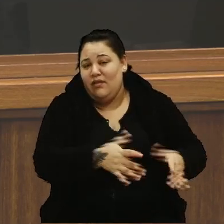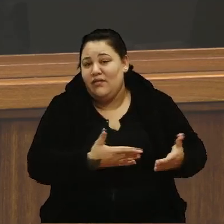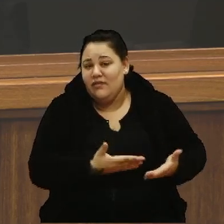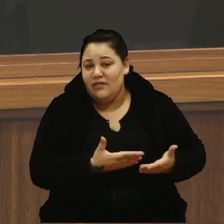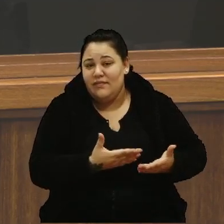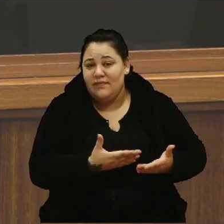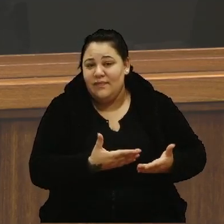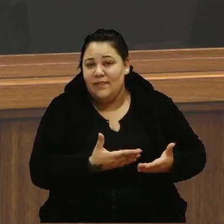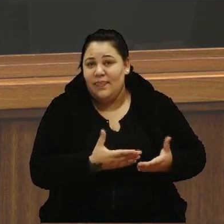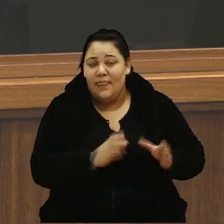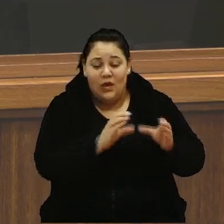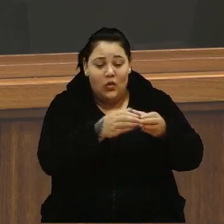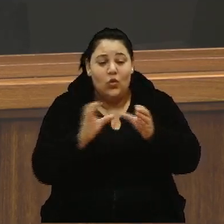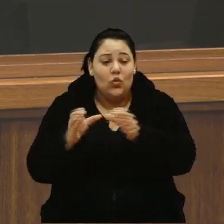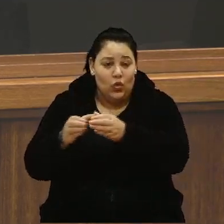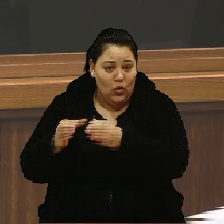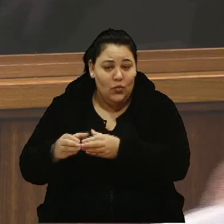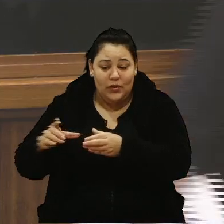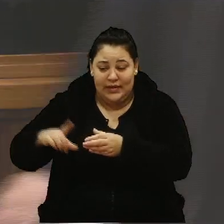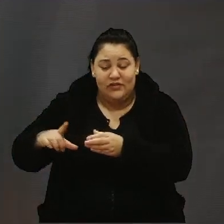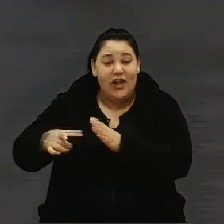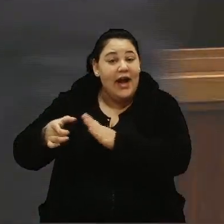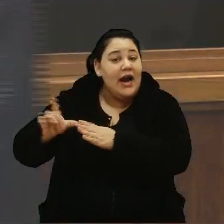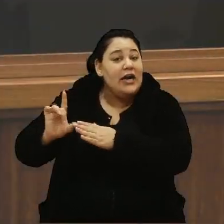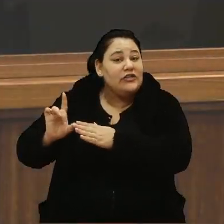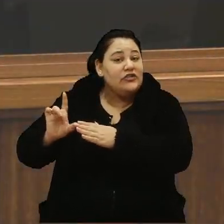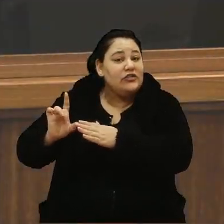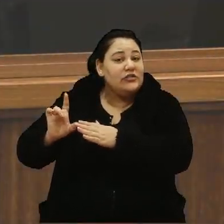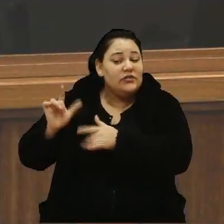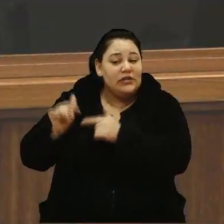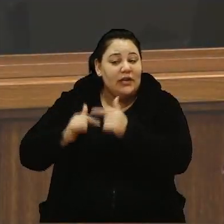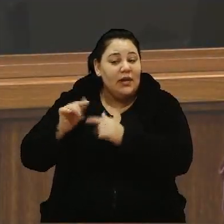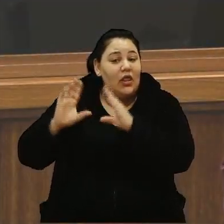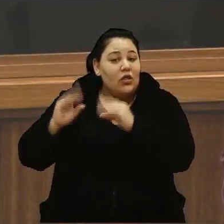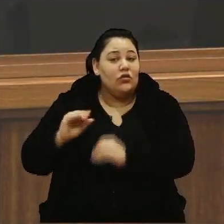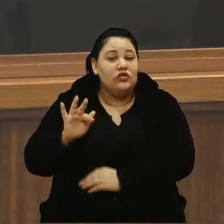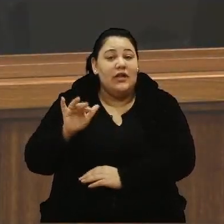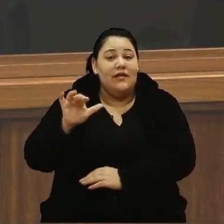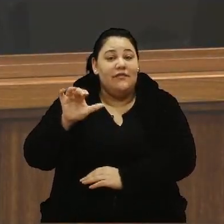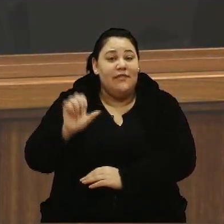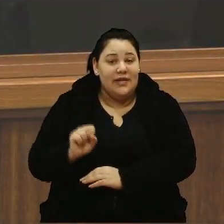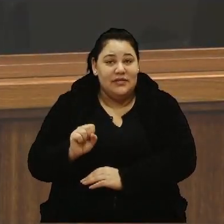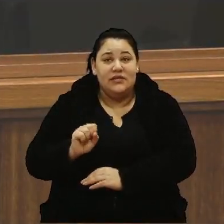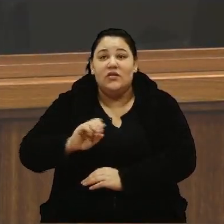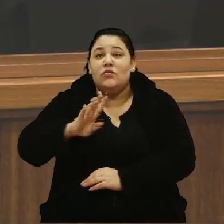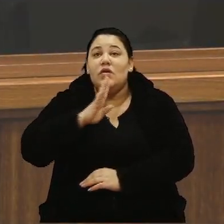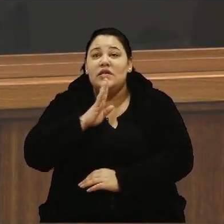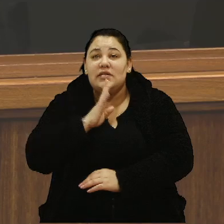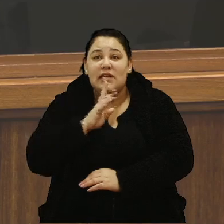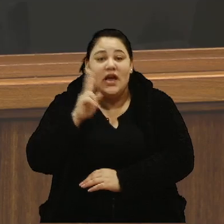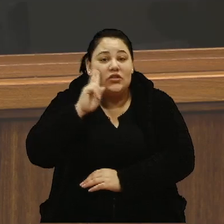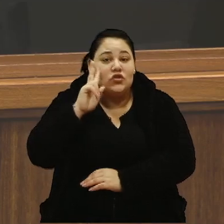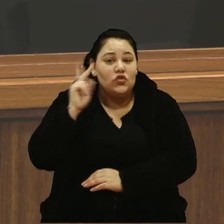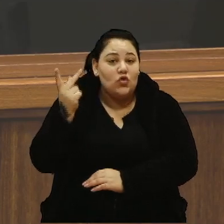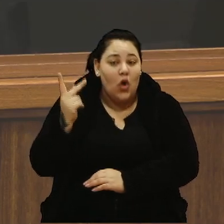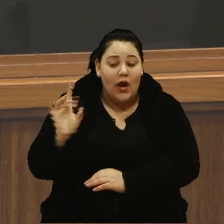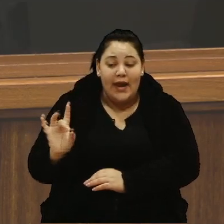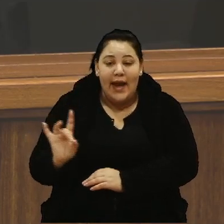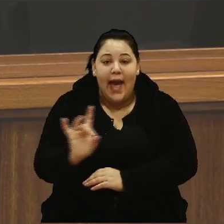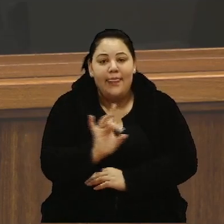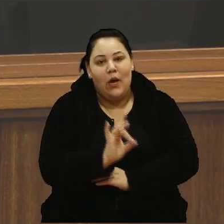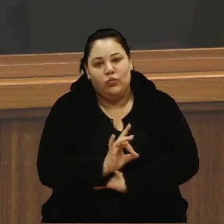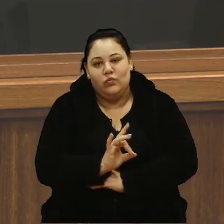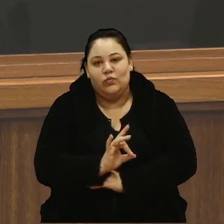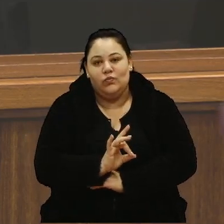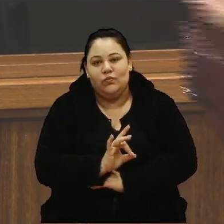existia desse serviço de abordagem na FAS conhecia a história, a especificidade de cada uma. Então,